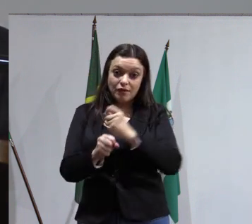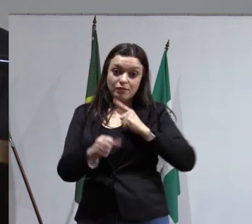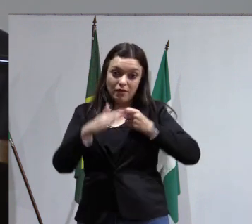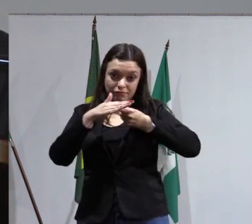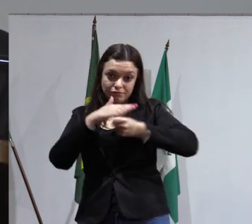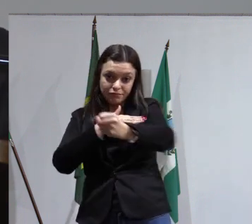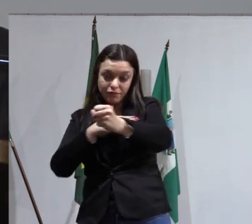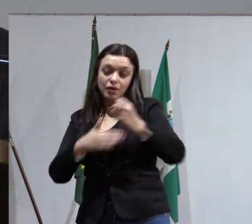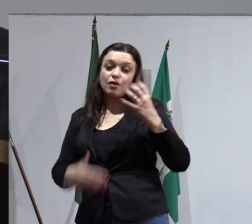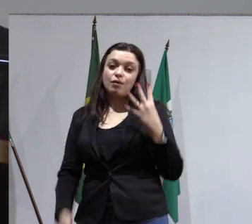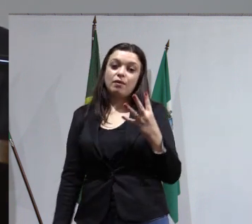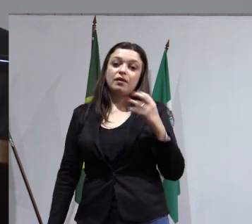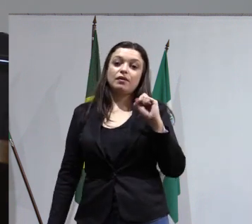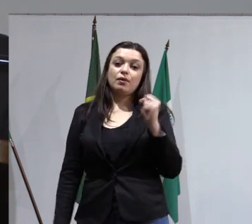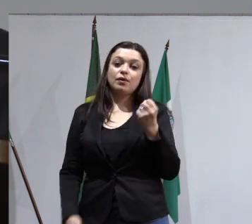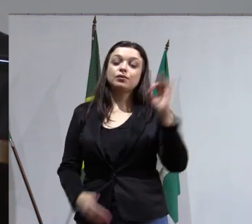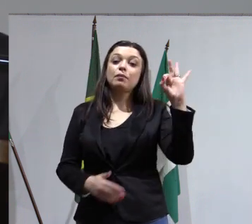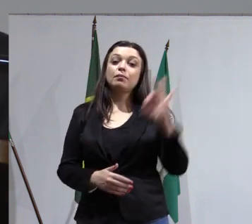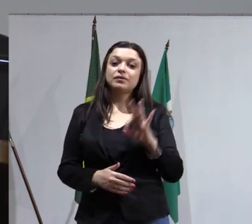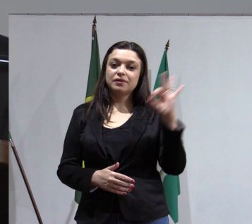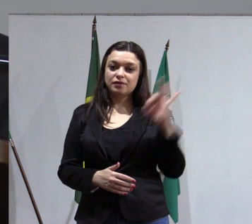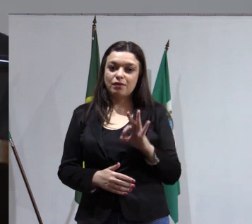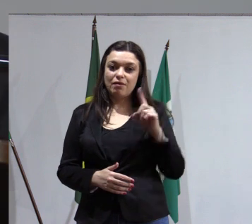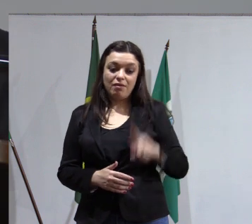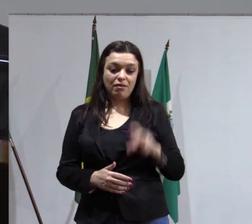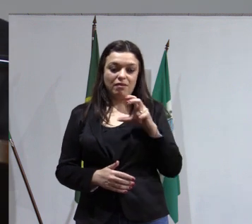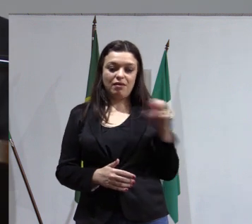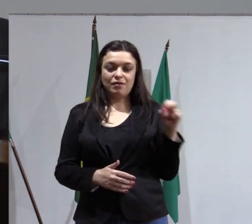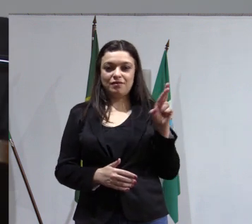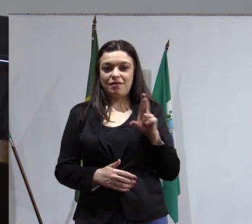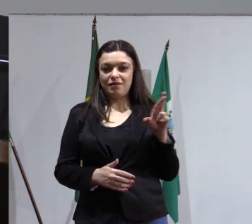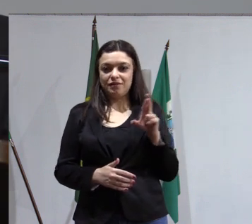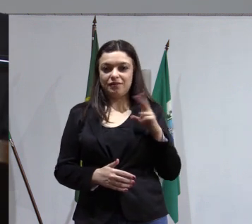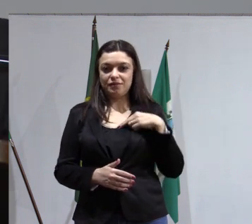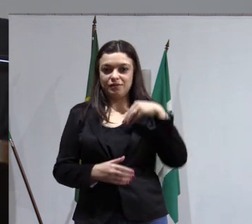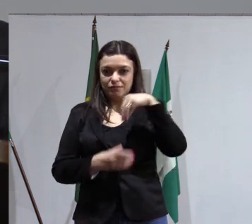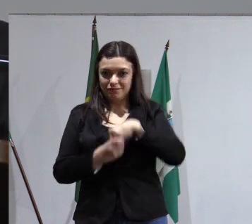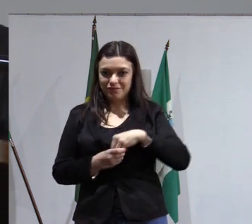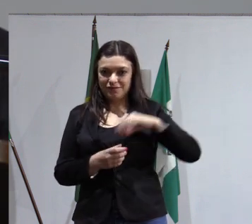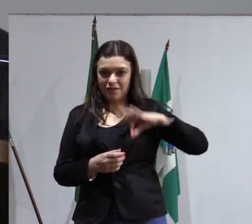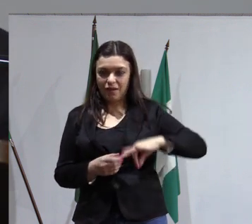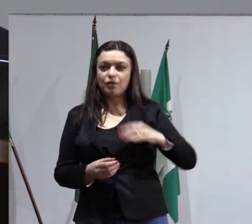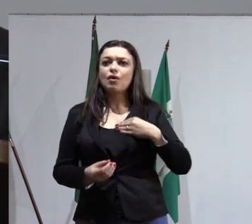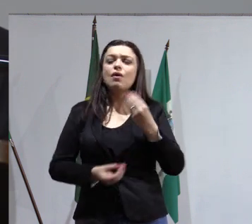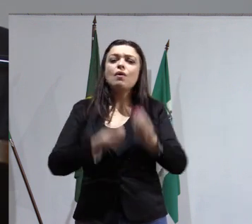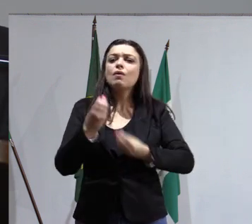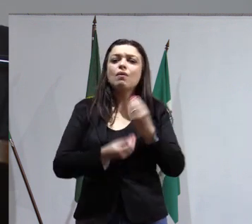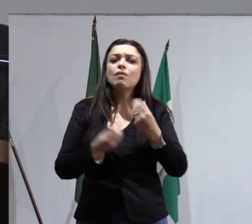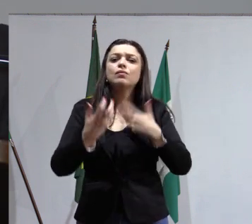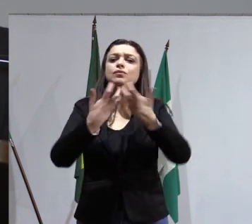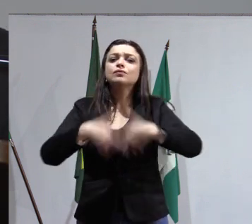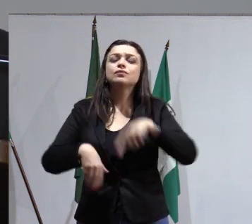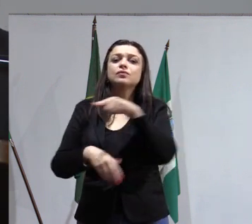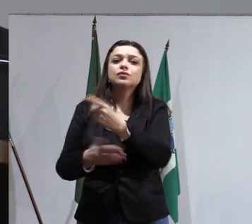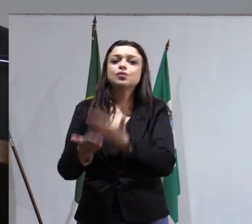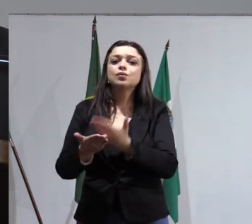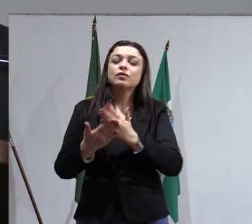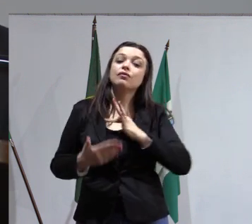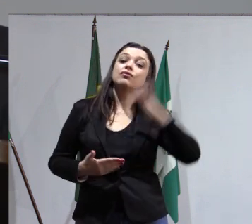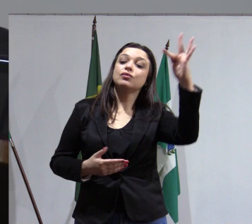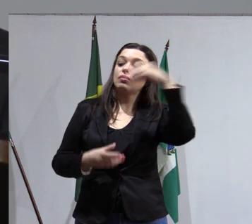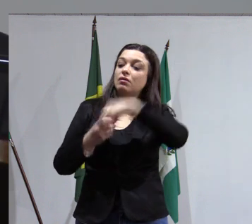universidades, 48% têm renda familiar até meio salário mínimo. Então, como é que ficam esses estudantes com o Futuris? Pensando também